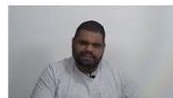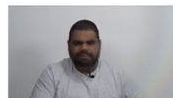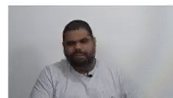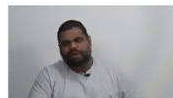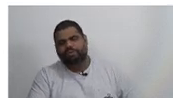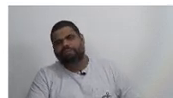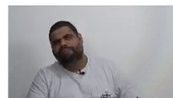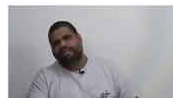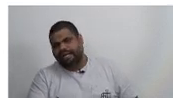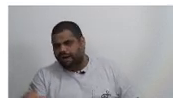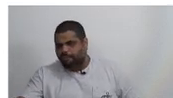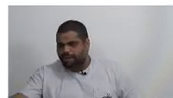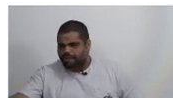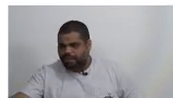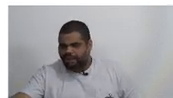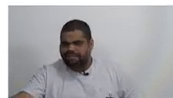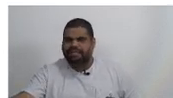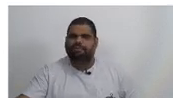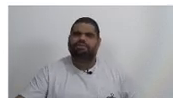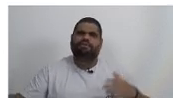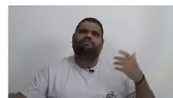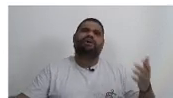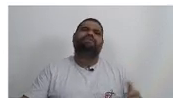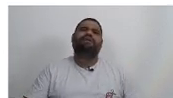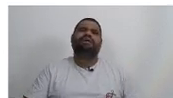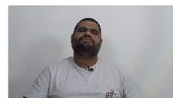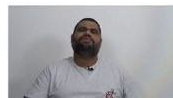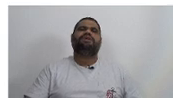PM São Paulo, legal? Então é isso aí,